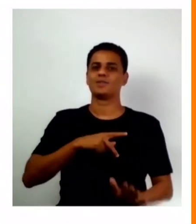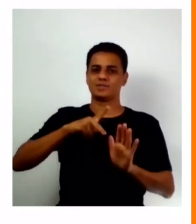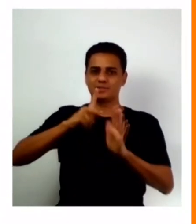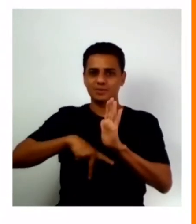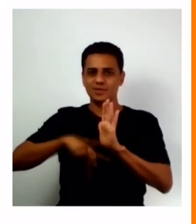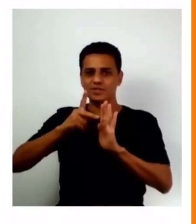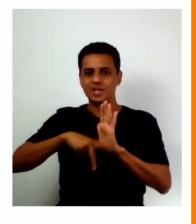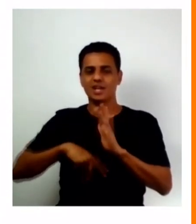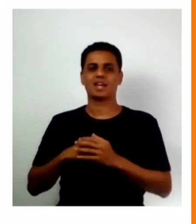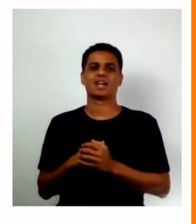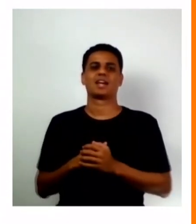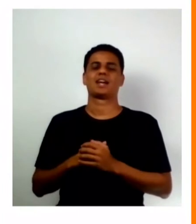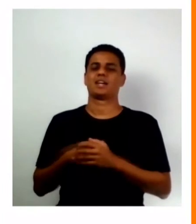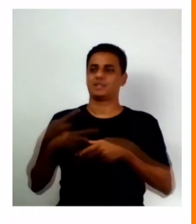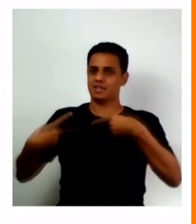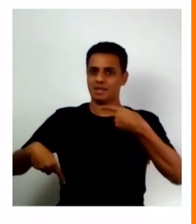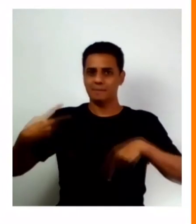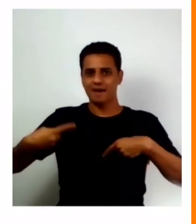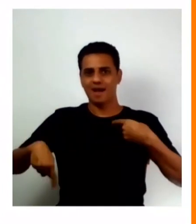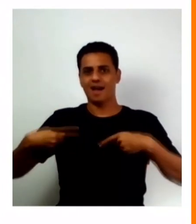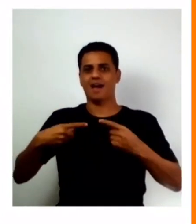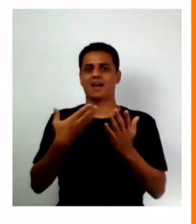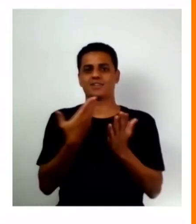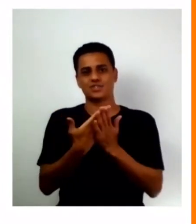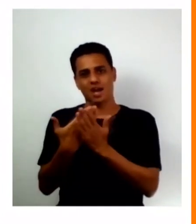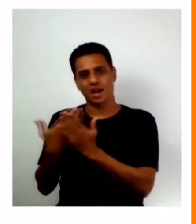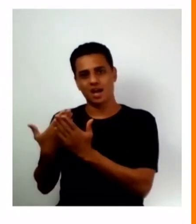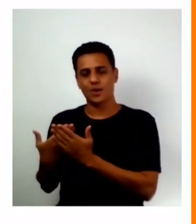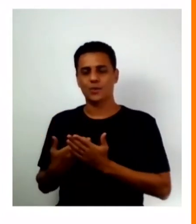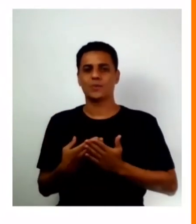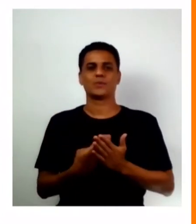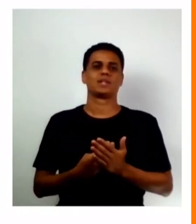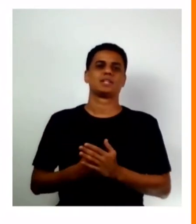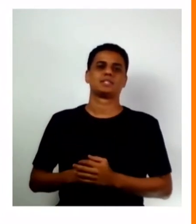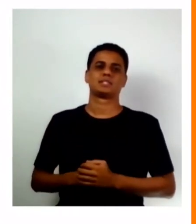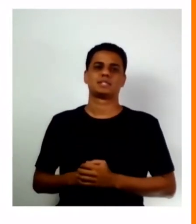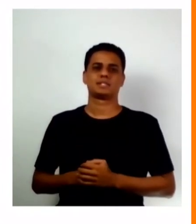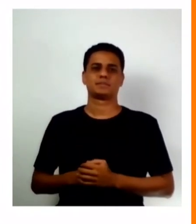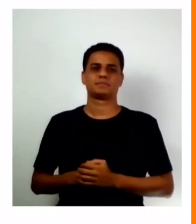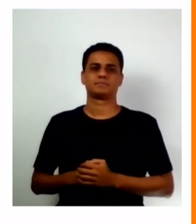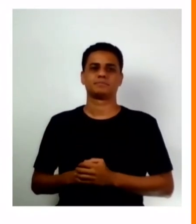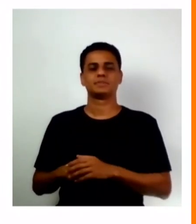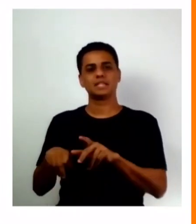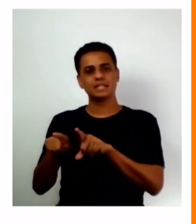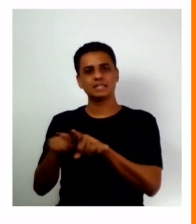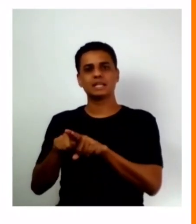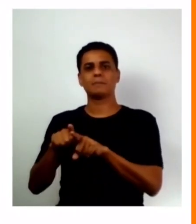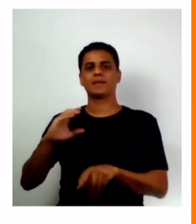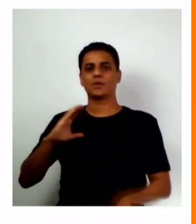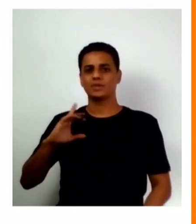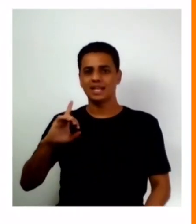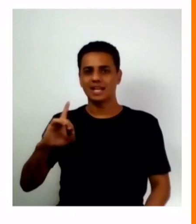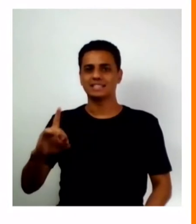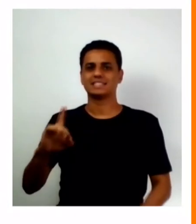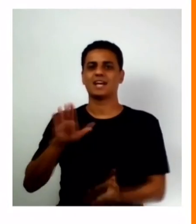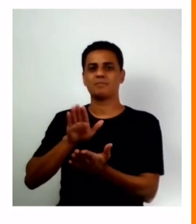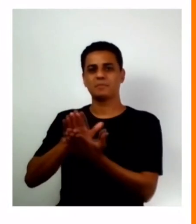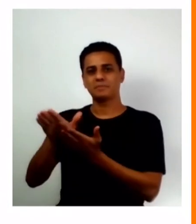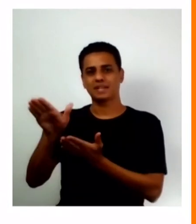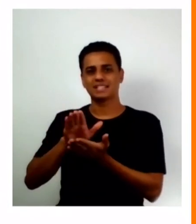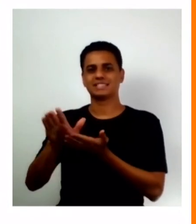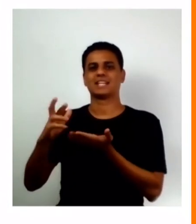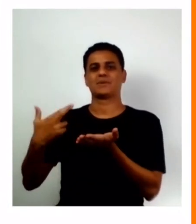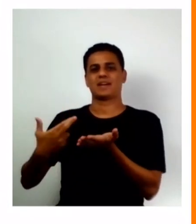ciclo de debates e aulas, também na, com a coordenação na publicação, na revista do